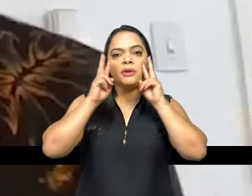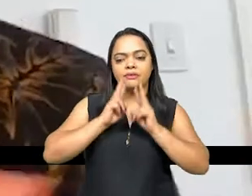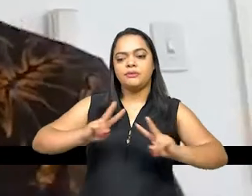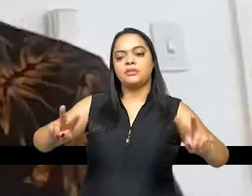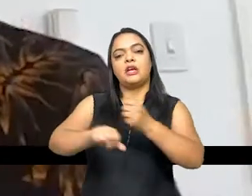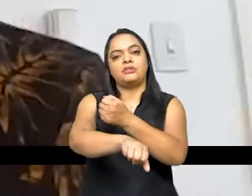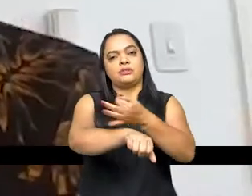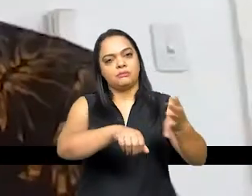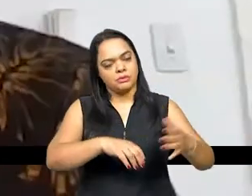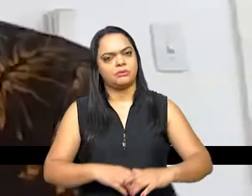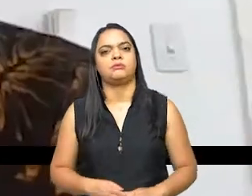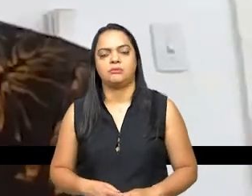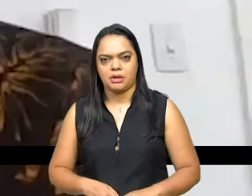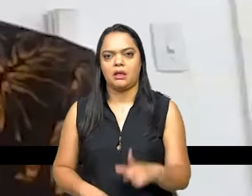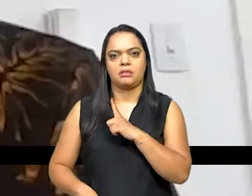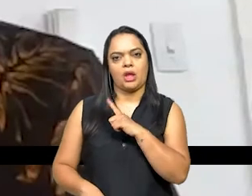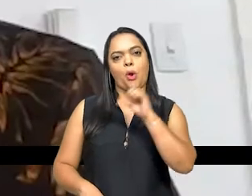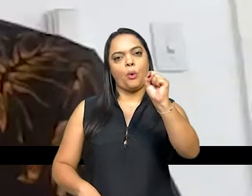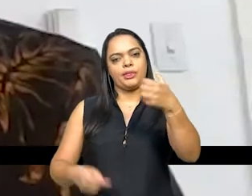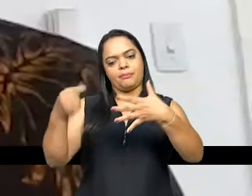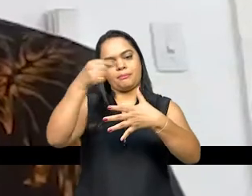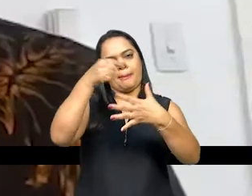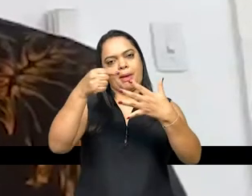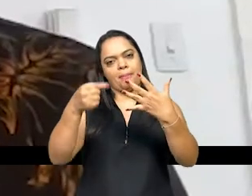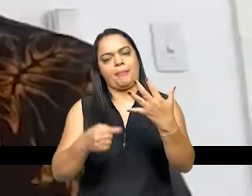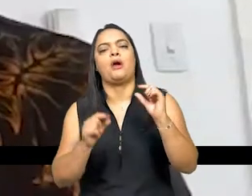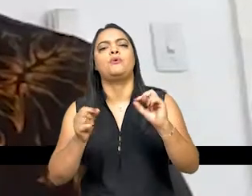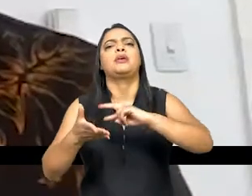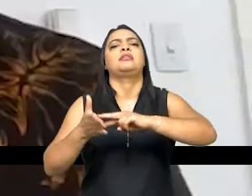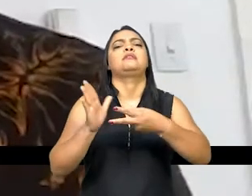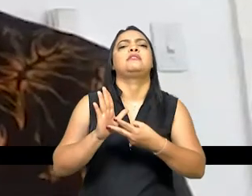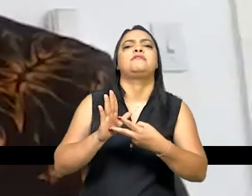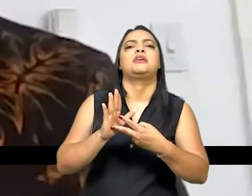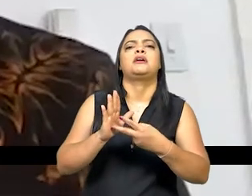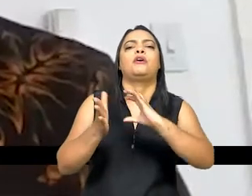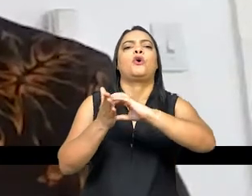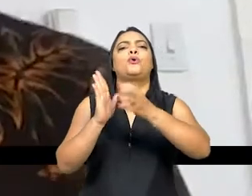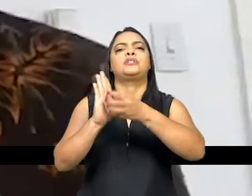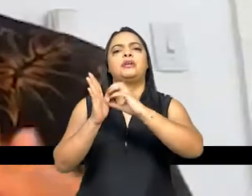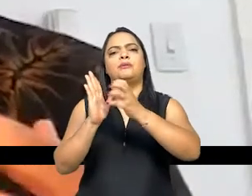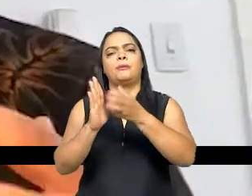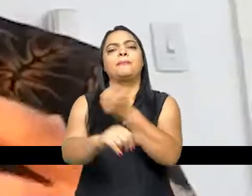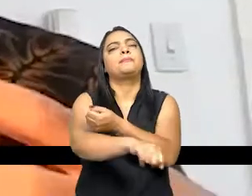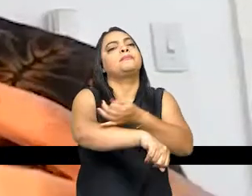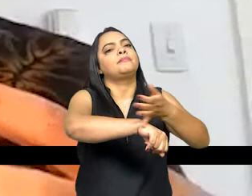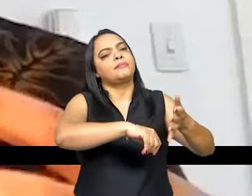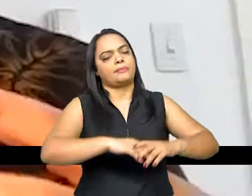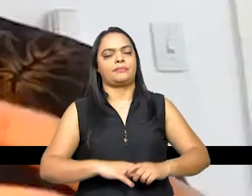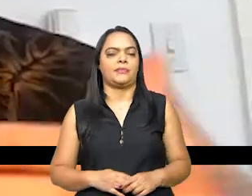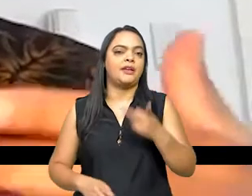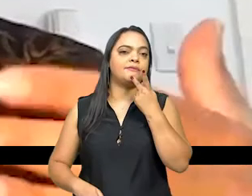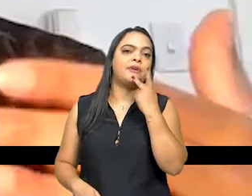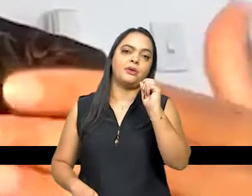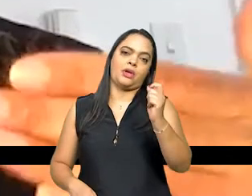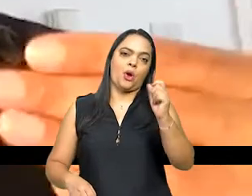quem? Ali ela tem 8 pontos a respeito do que significa esse contexto de conceito de branquitude. E ela diz que esses